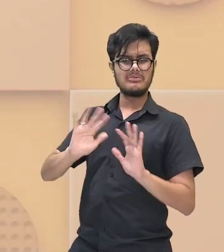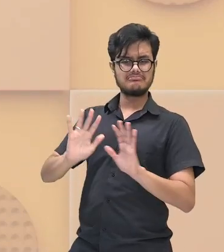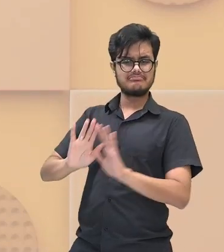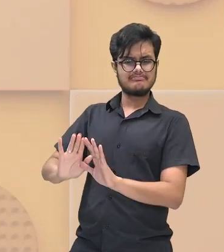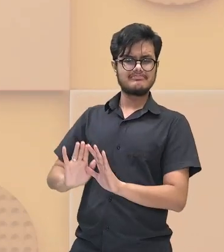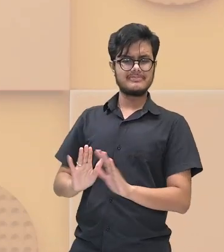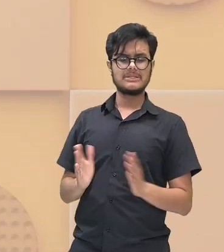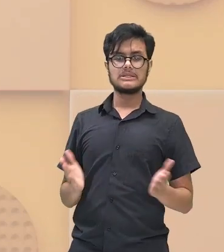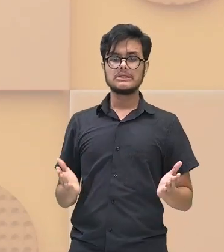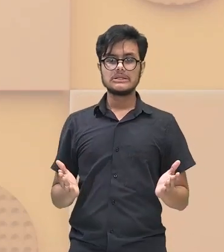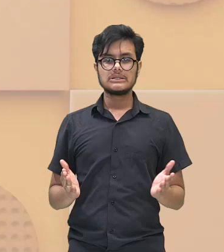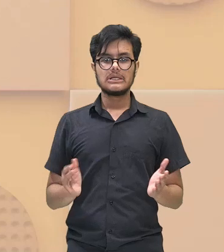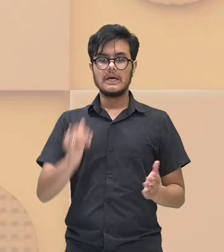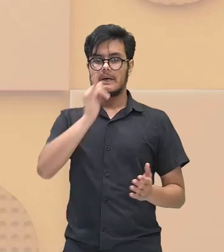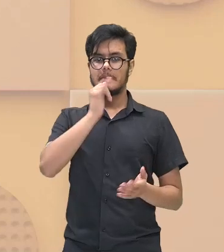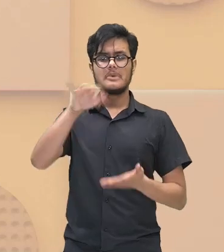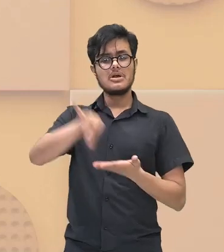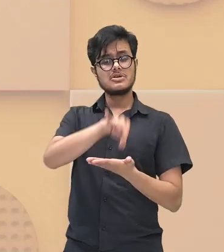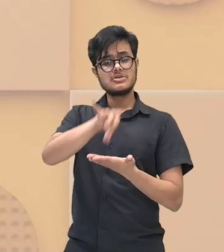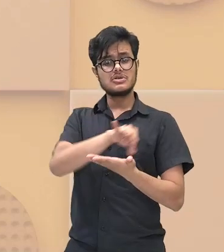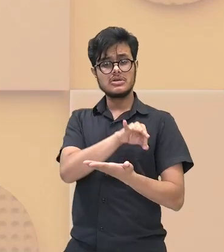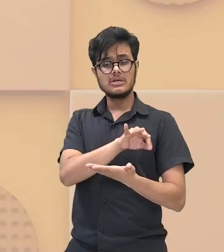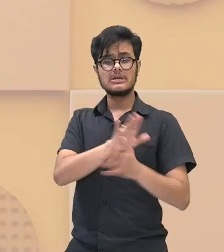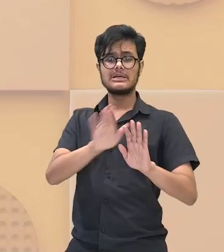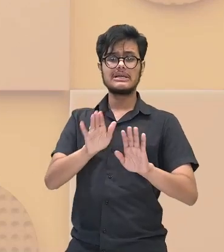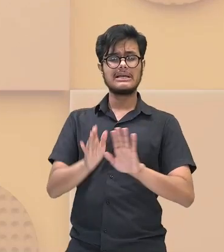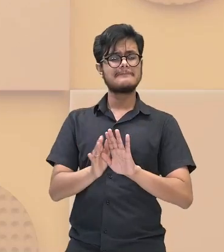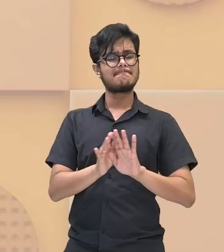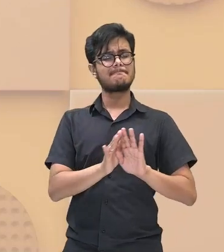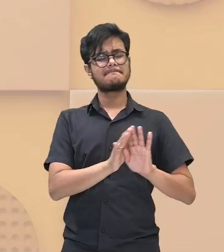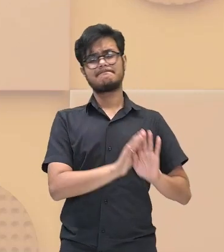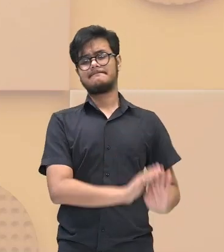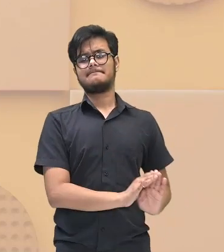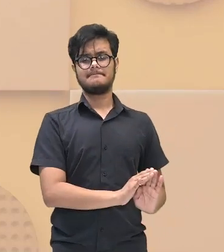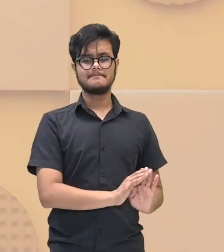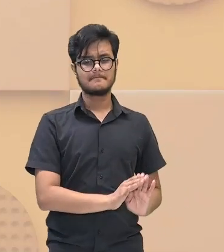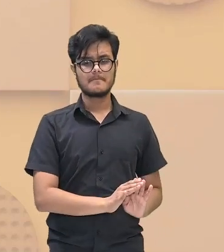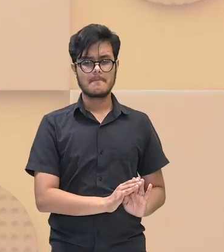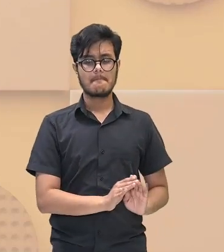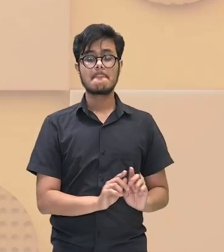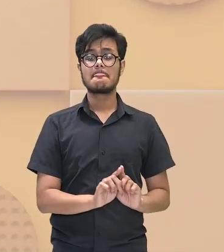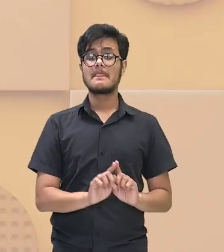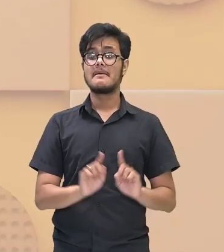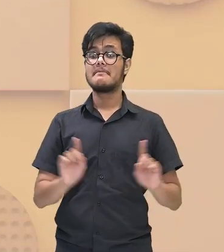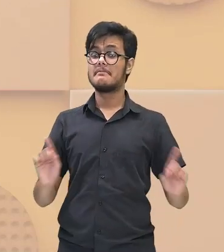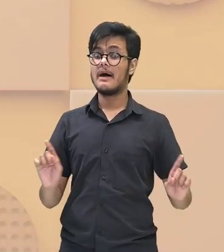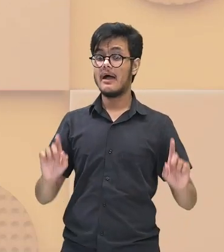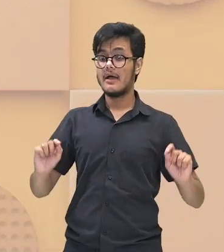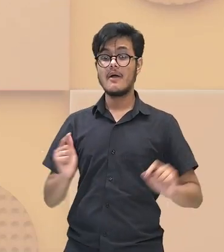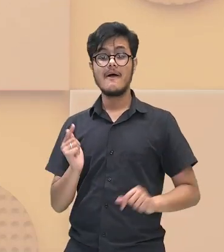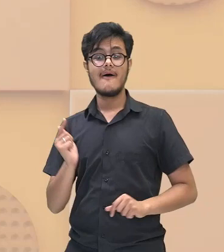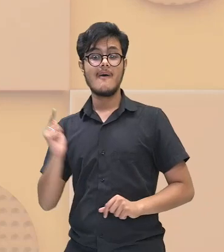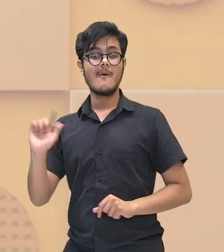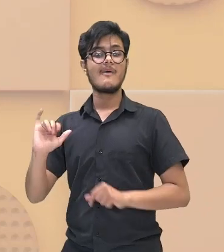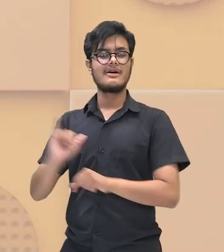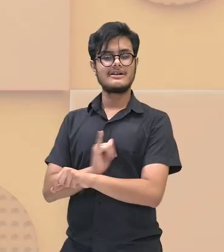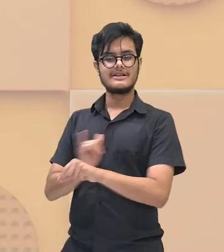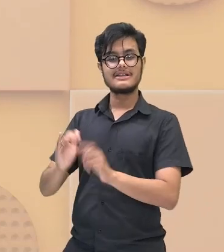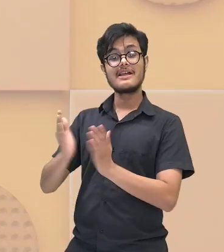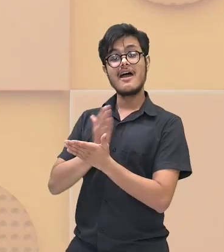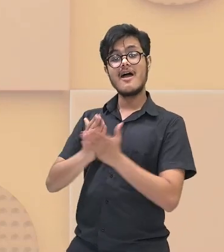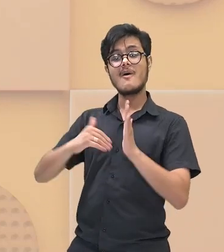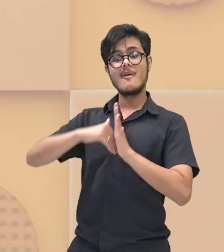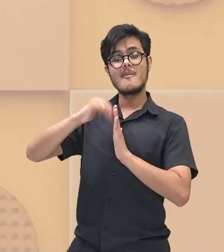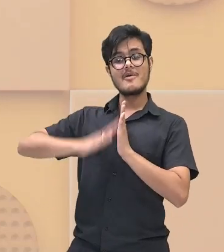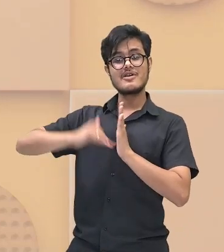escrita já foi vamos dizer assim, já ficou sendo deixada de lado, mas eles desenvolveram justamente as pinturas